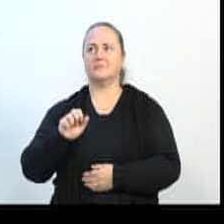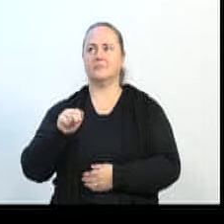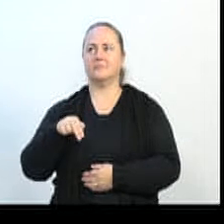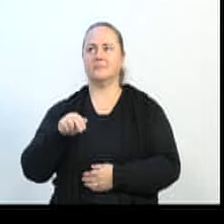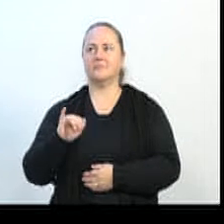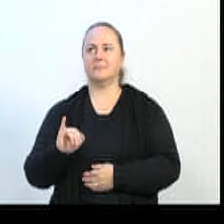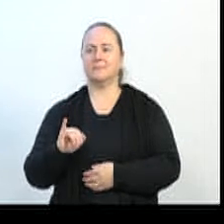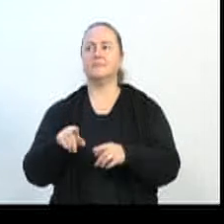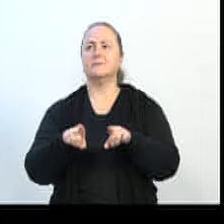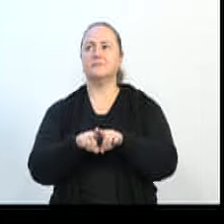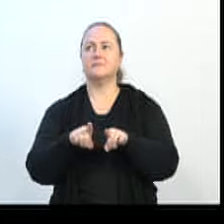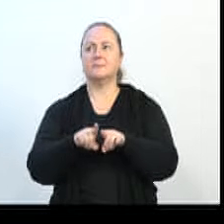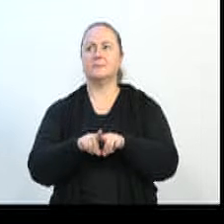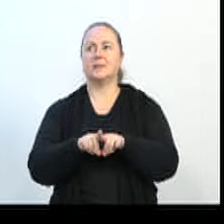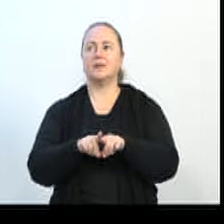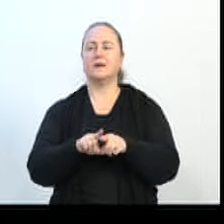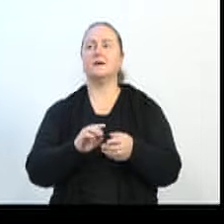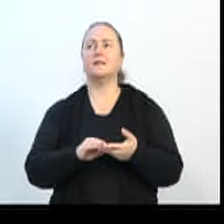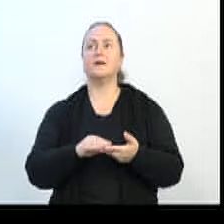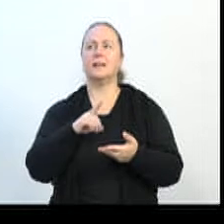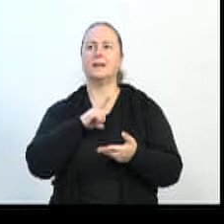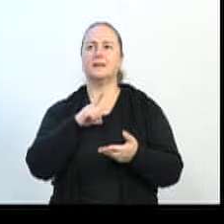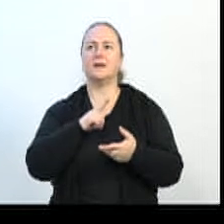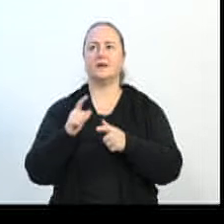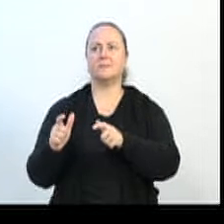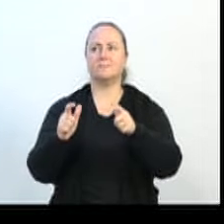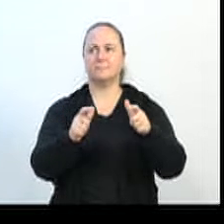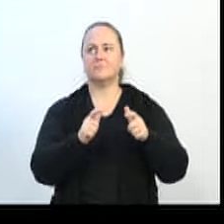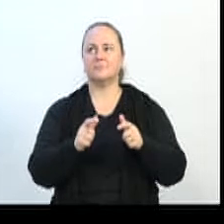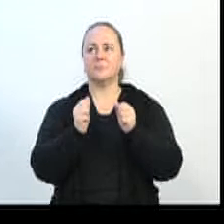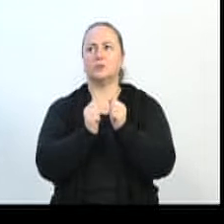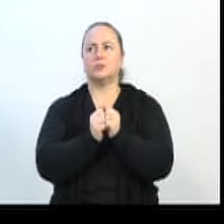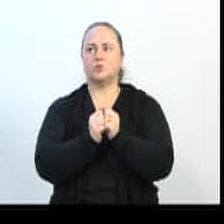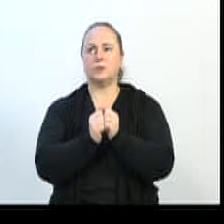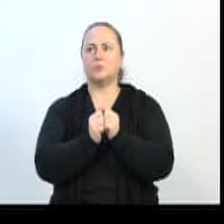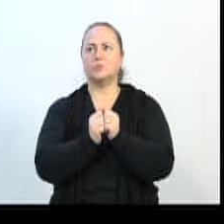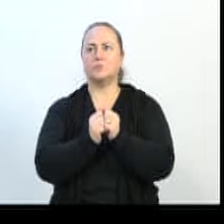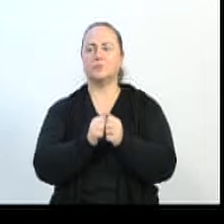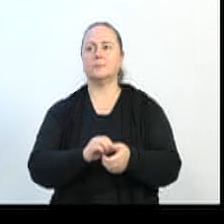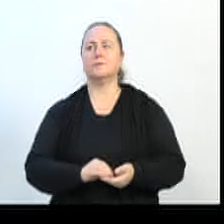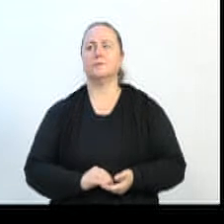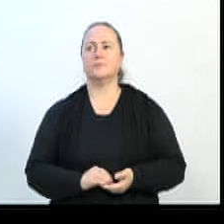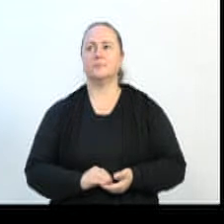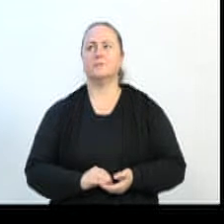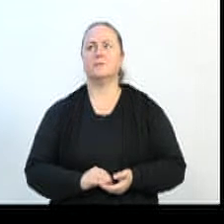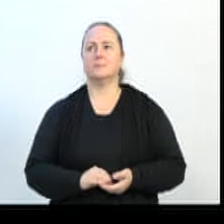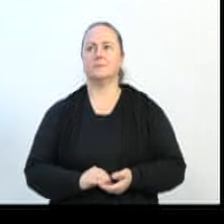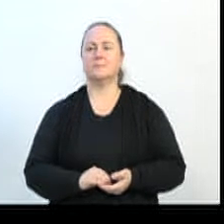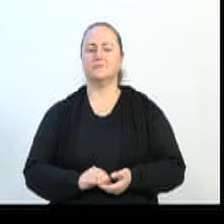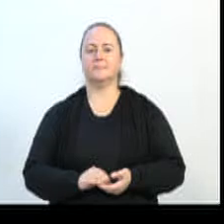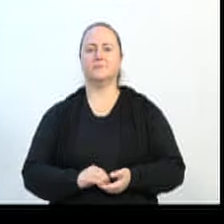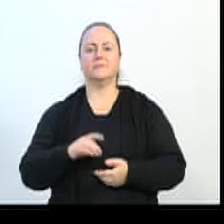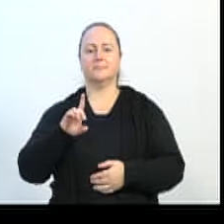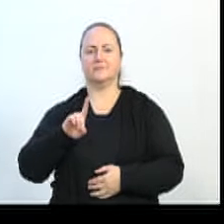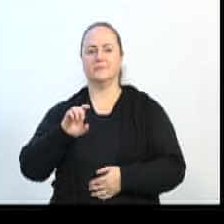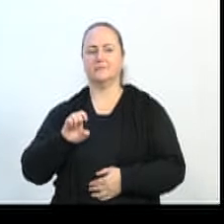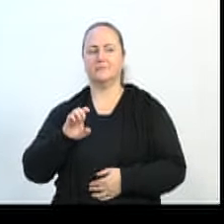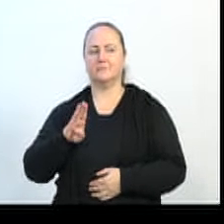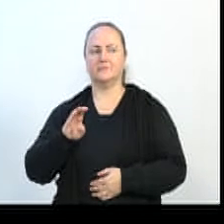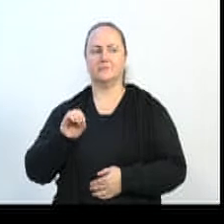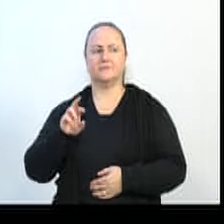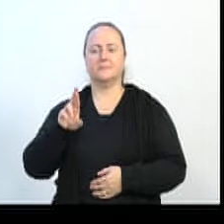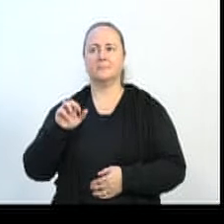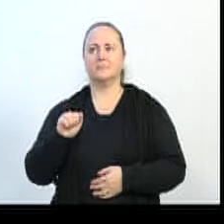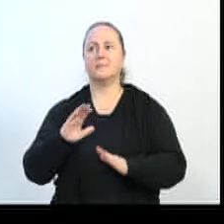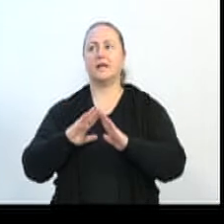das SEMAS, Vale dos Pets, através da Danúbia, e a Débora também é da escola. Aqui a gente colocou